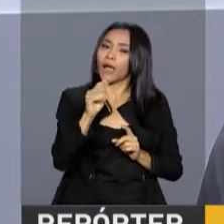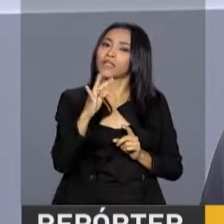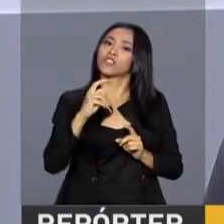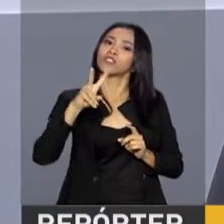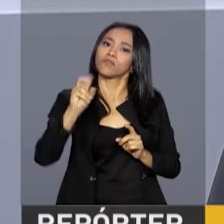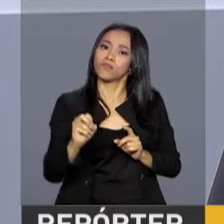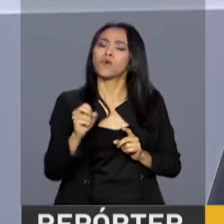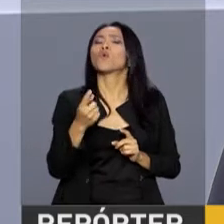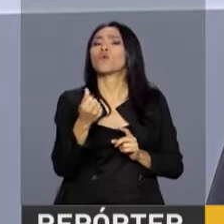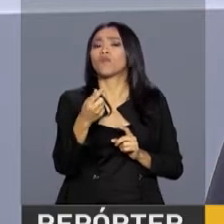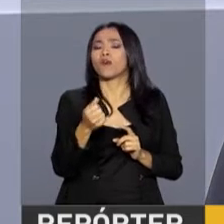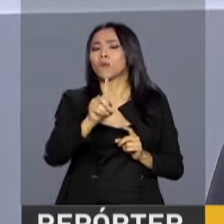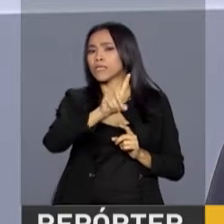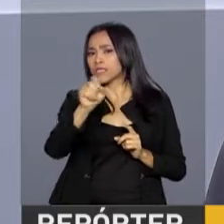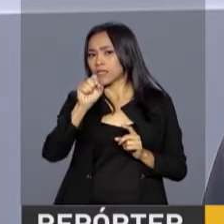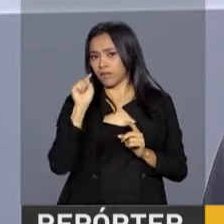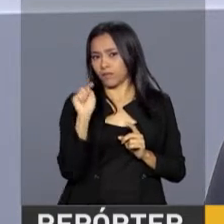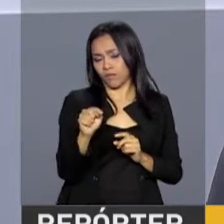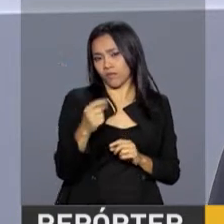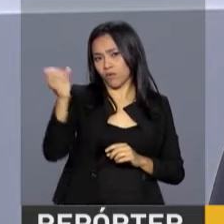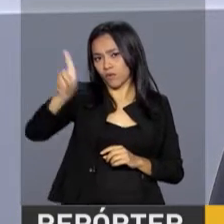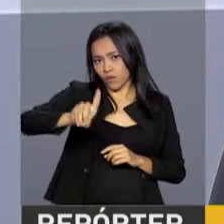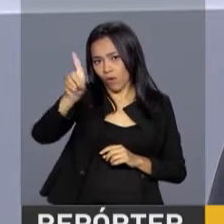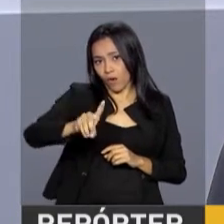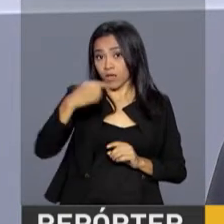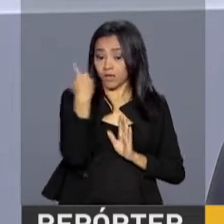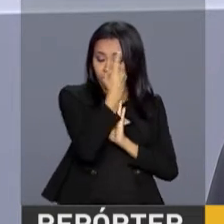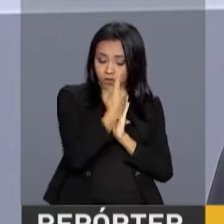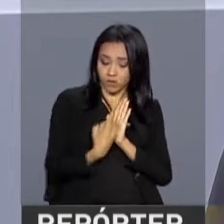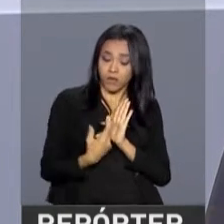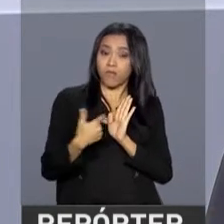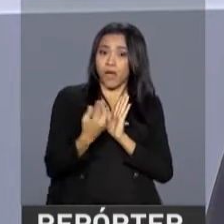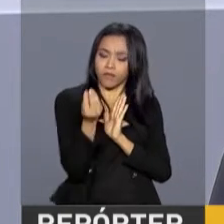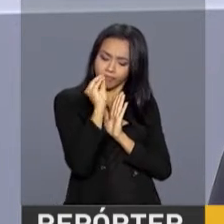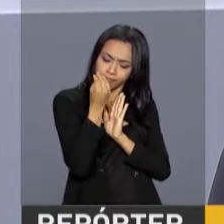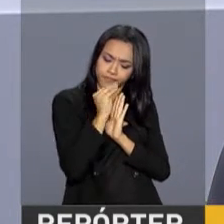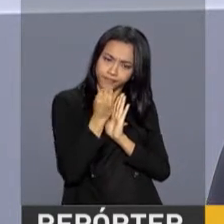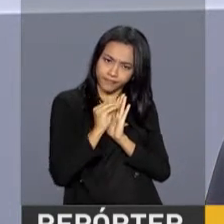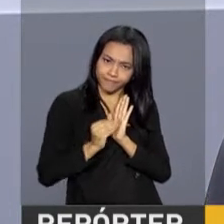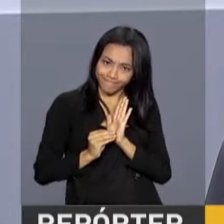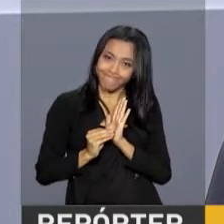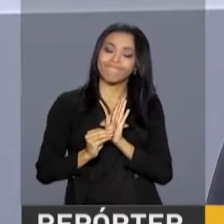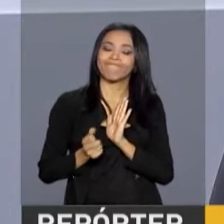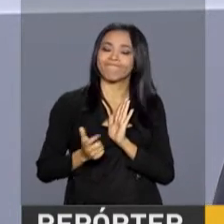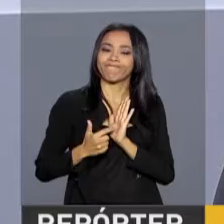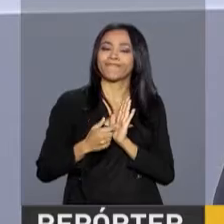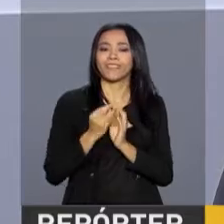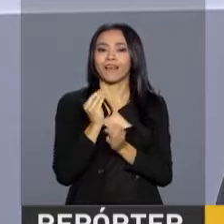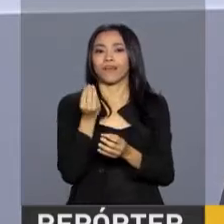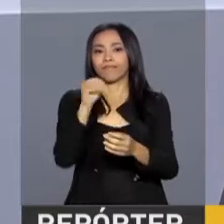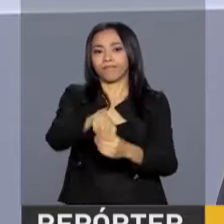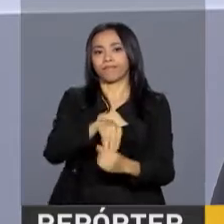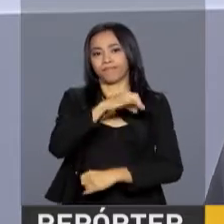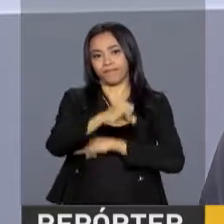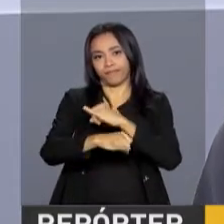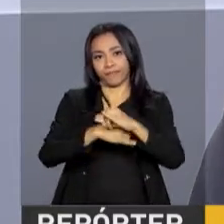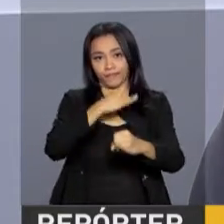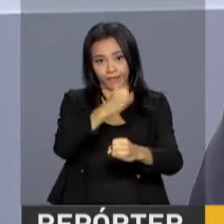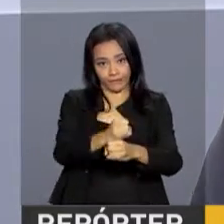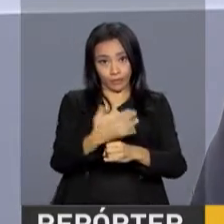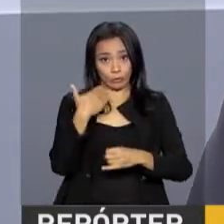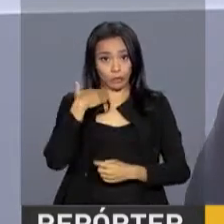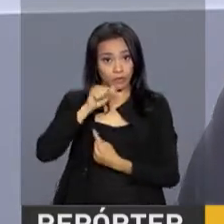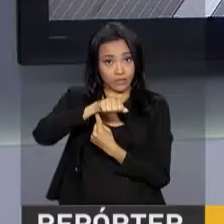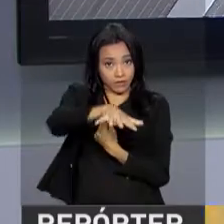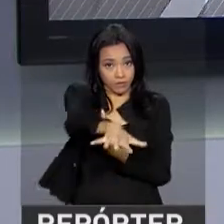ao equivalente a 100 mil dólares o formulário eletrônico para o preenchimento da declaração está disponível na página do banco central na